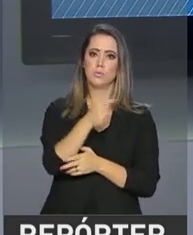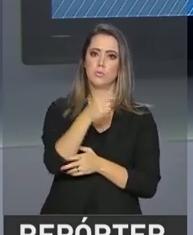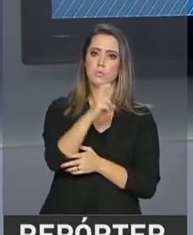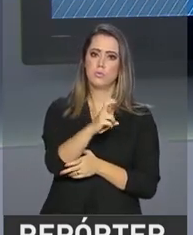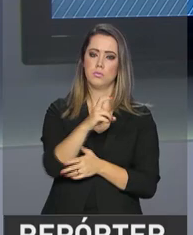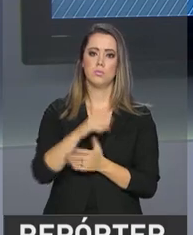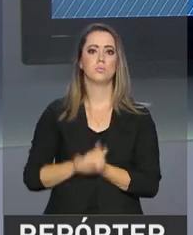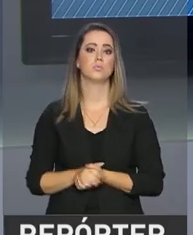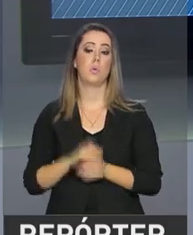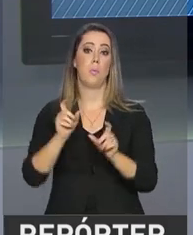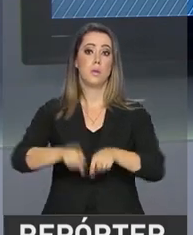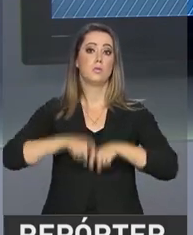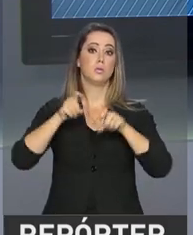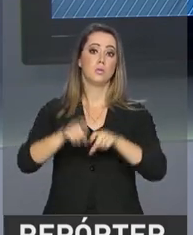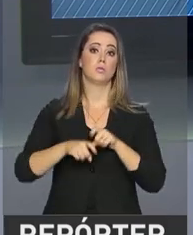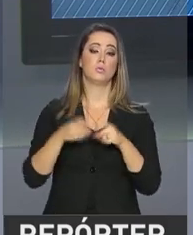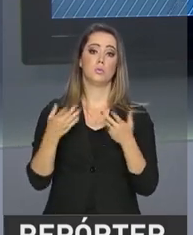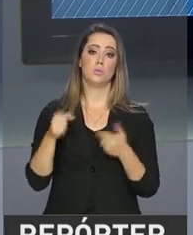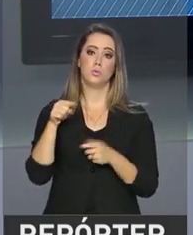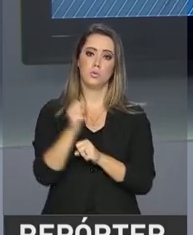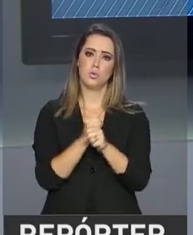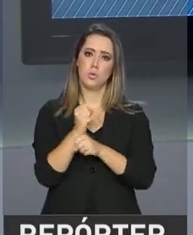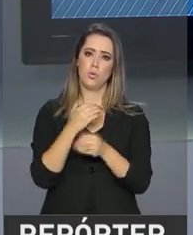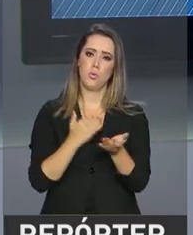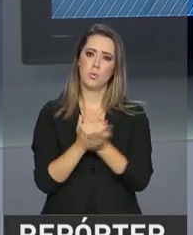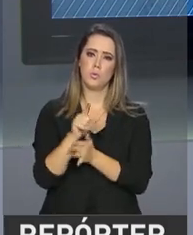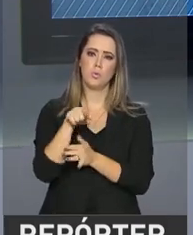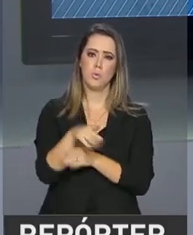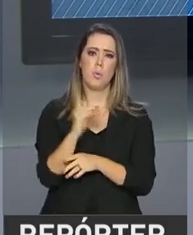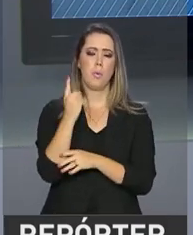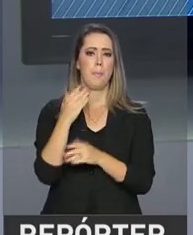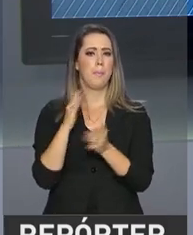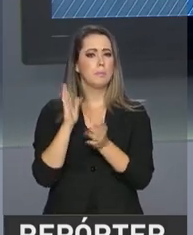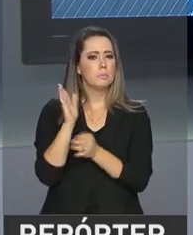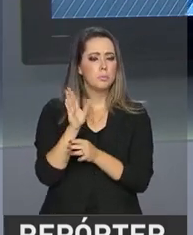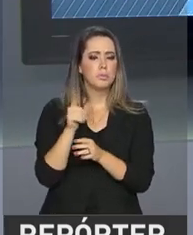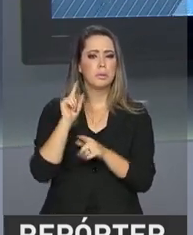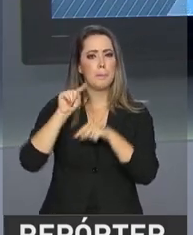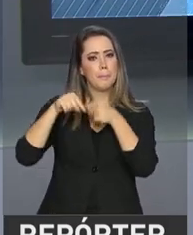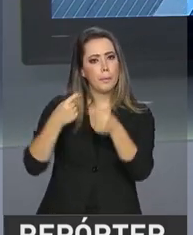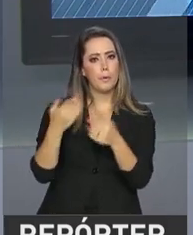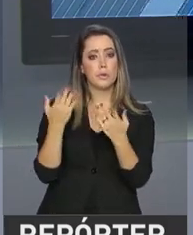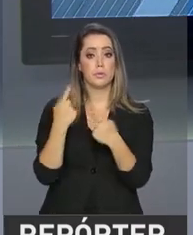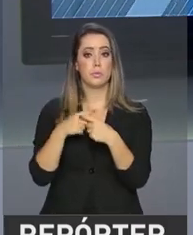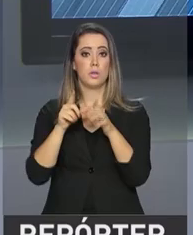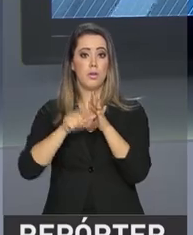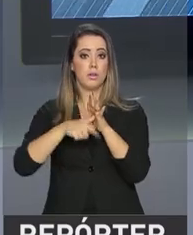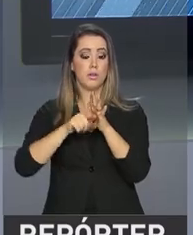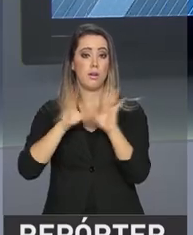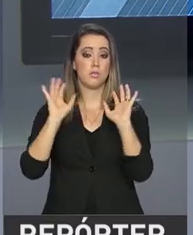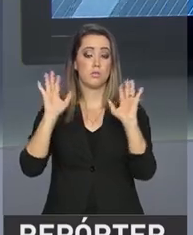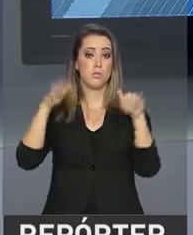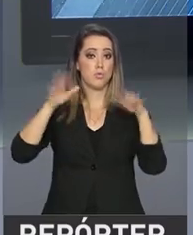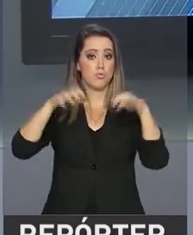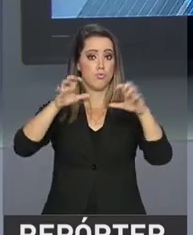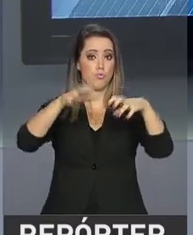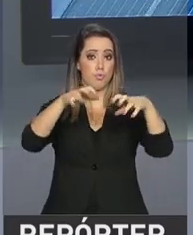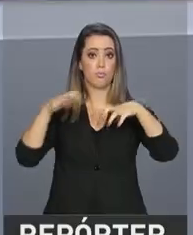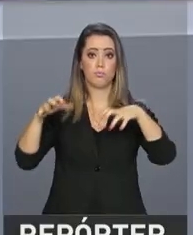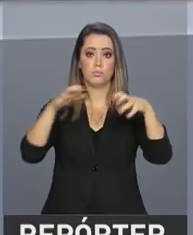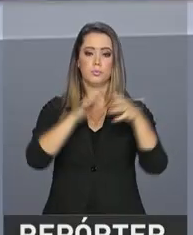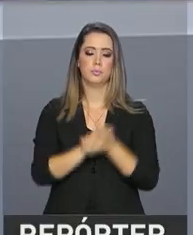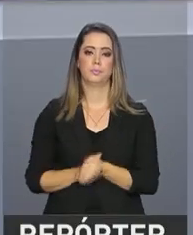1975 o plantio da safra 2018 começou um pouco mais tarde em função do atraso do período de chuvas